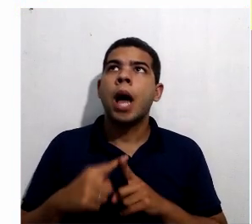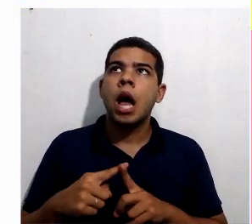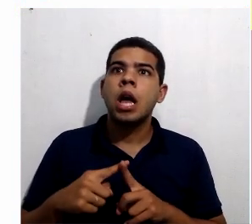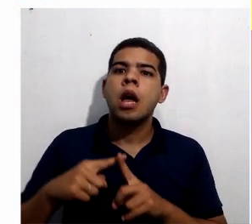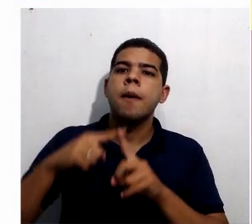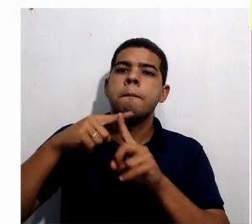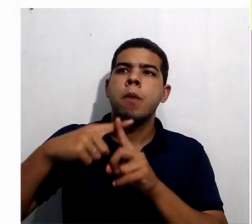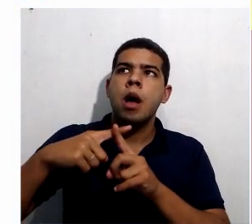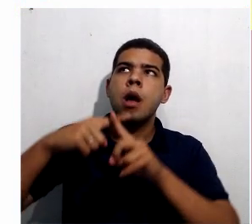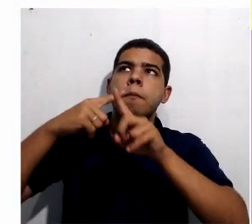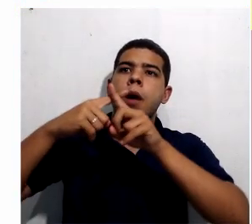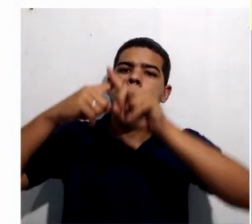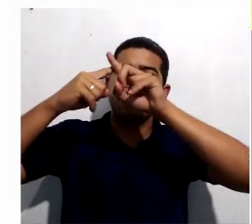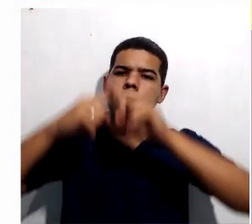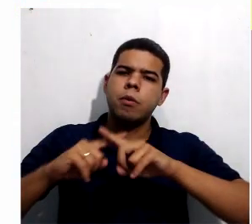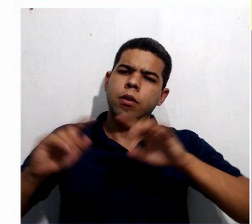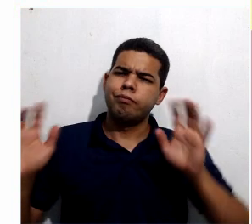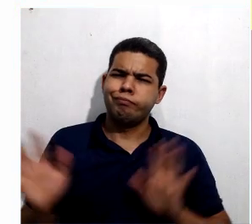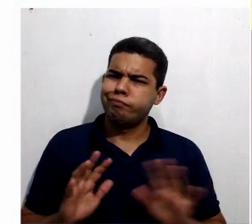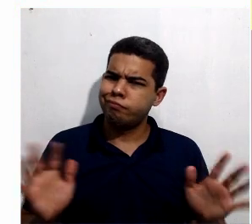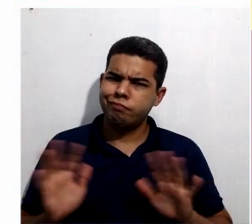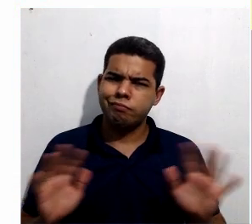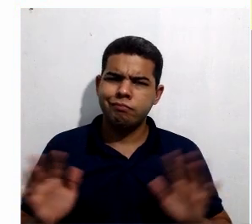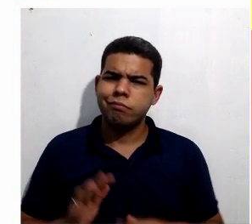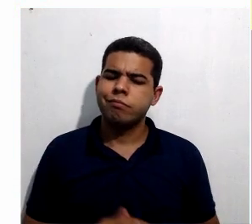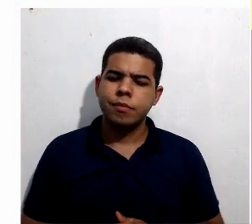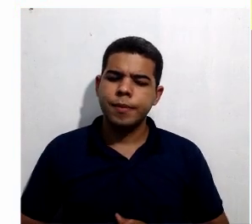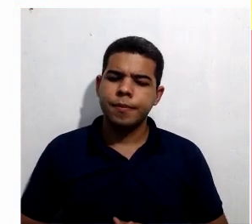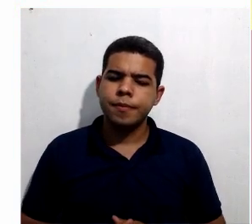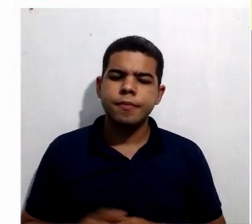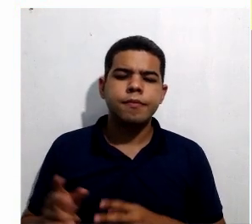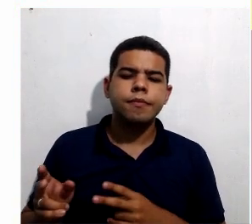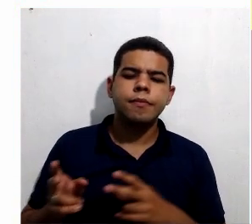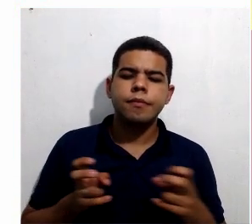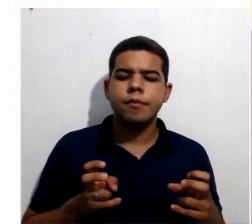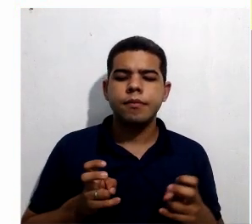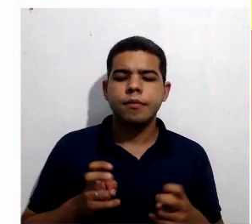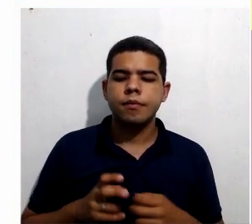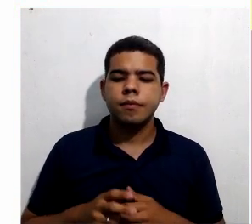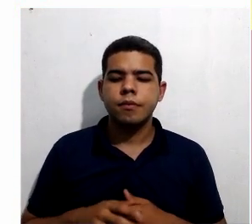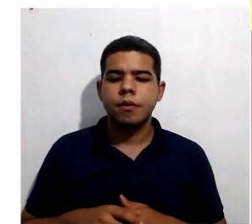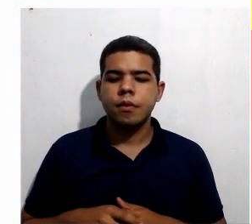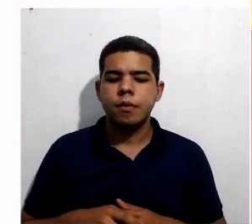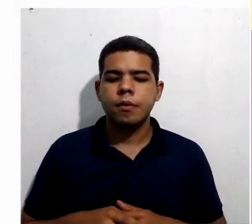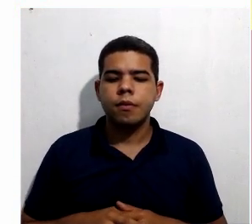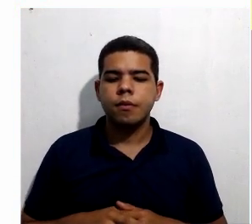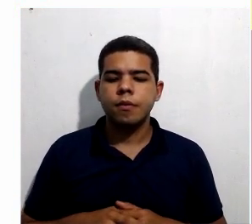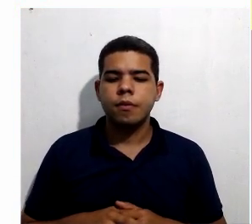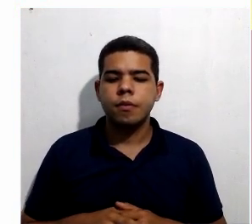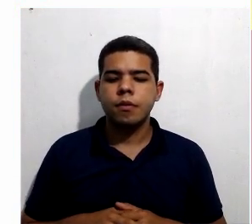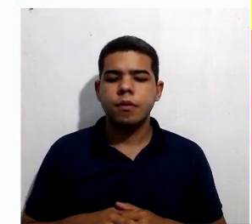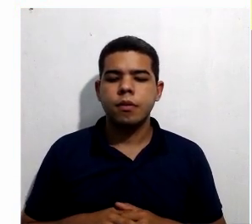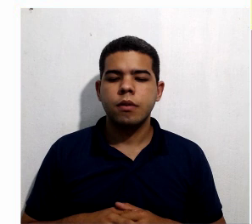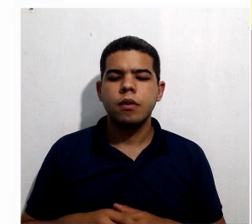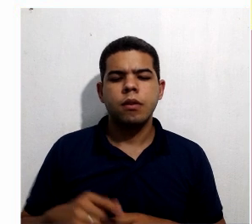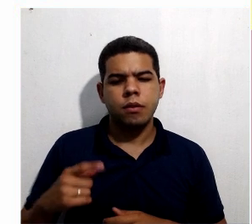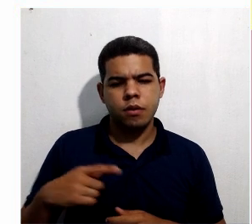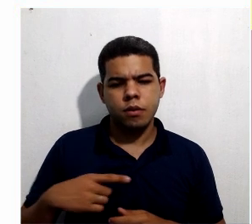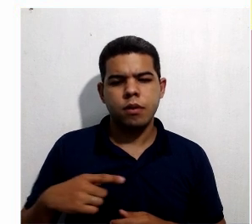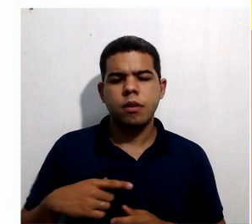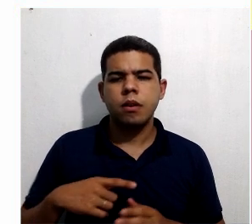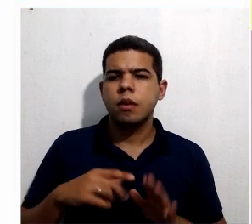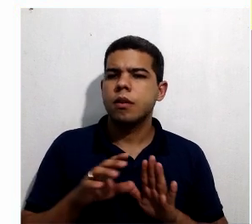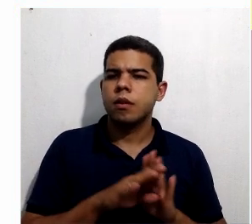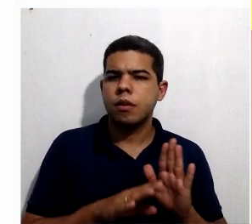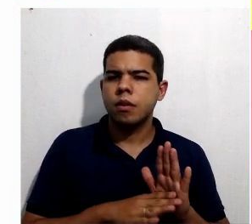sair adicionando 15 até chegar no 10º. Observe bem. Temos um padrão, temos